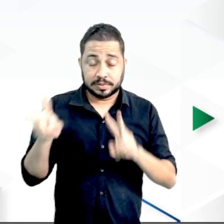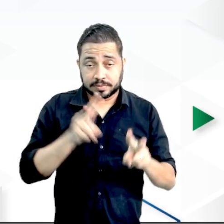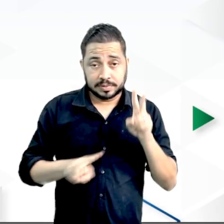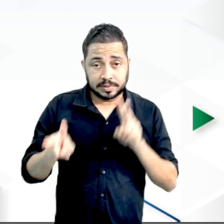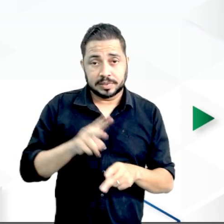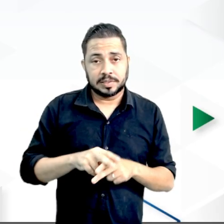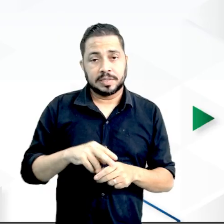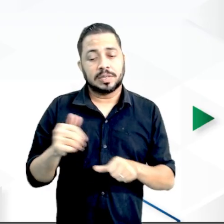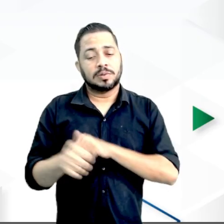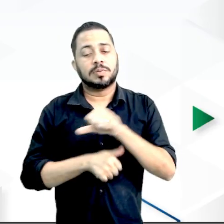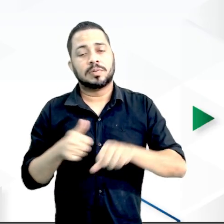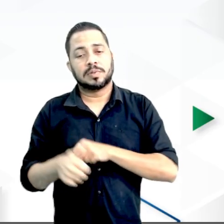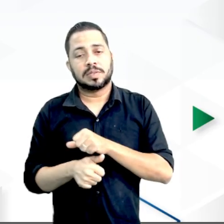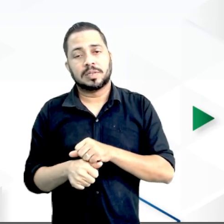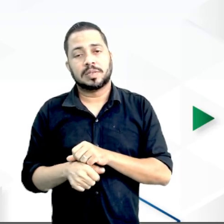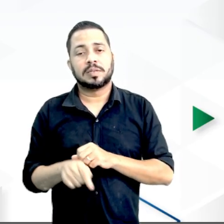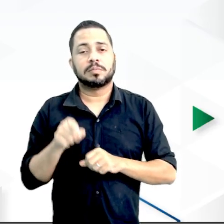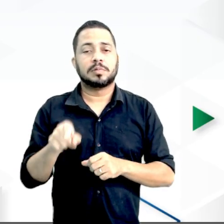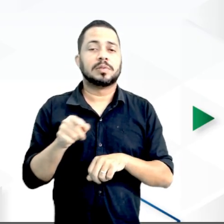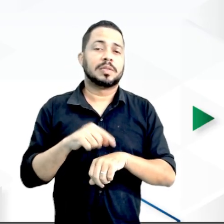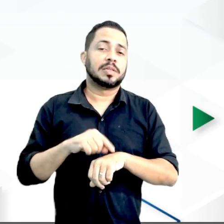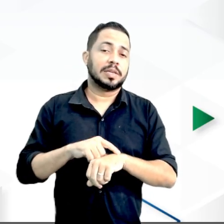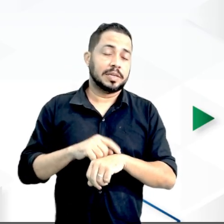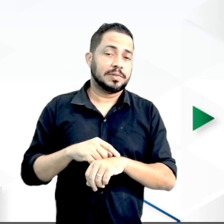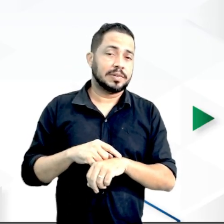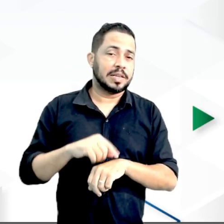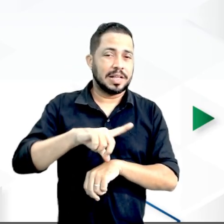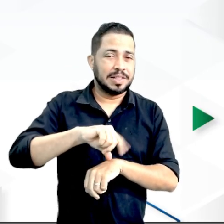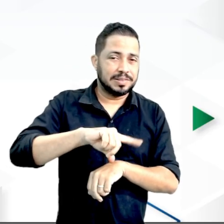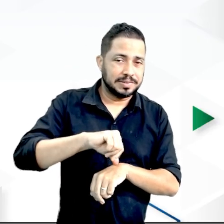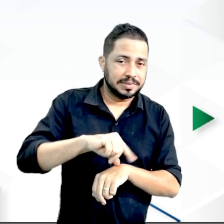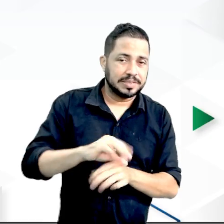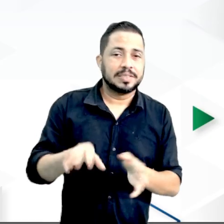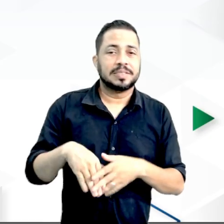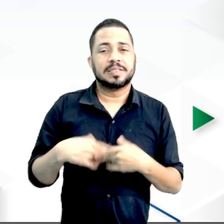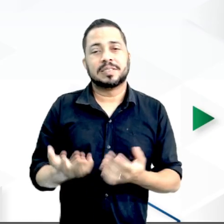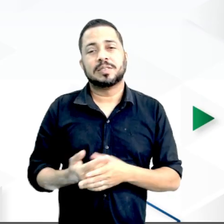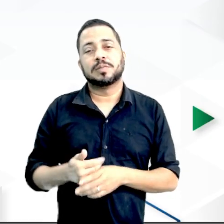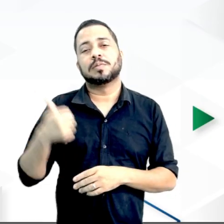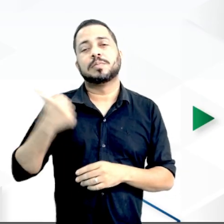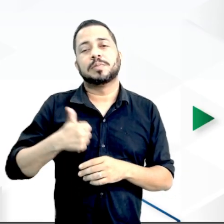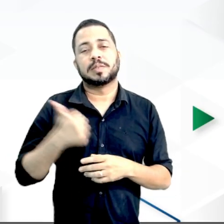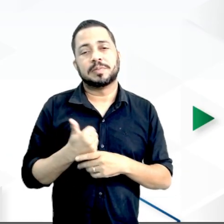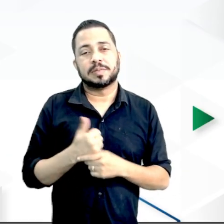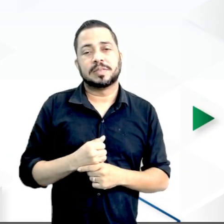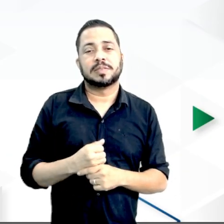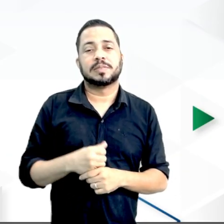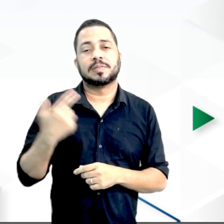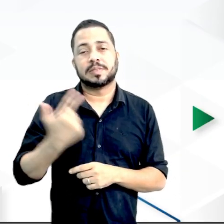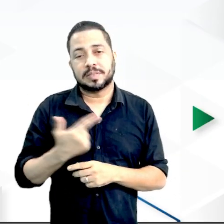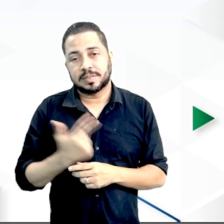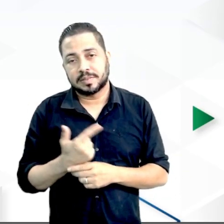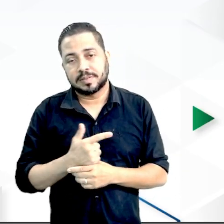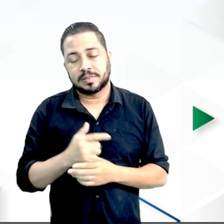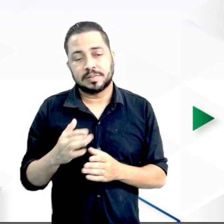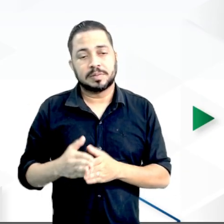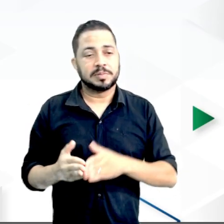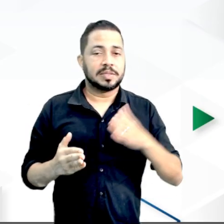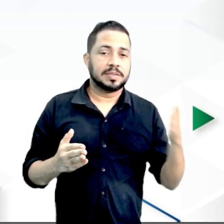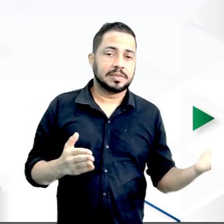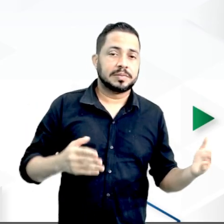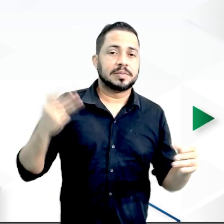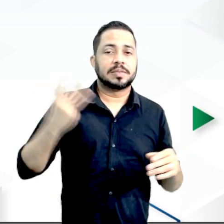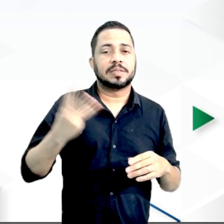Anti-horário é contrário ao ponteiro do relógio, tá? Lógico, né? Então, o primeiro quadrante, o segundo vai para o lado esquerdo,